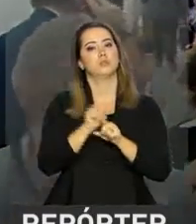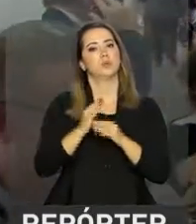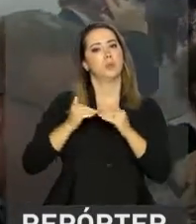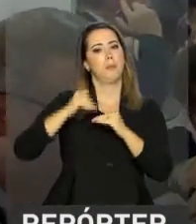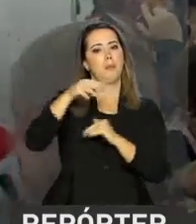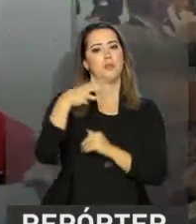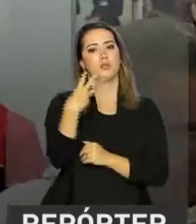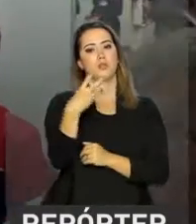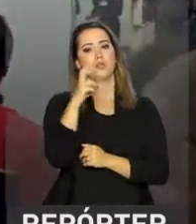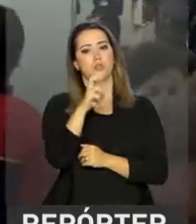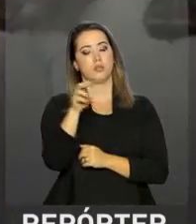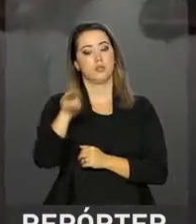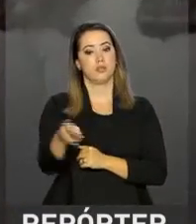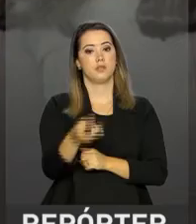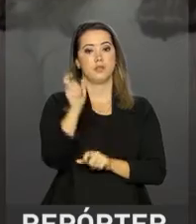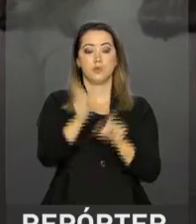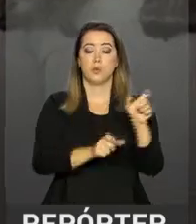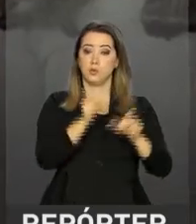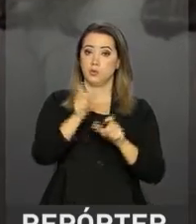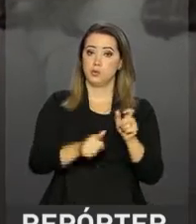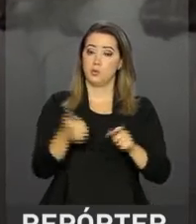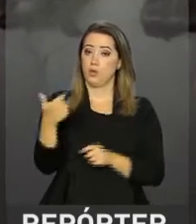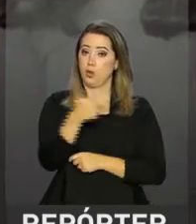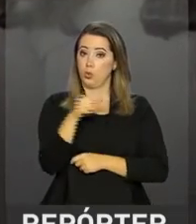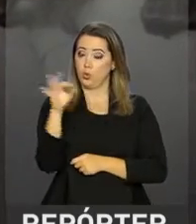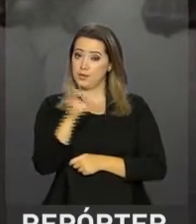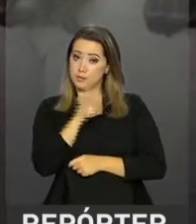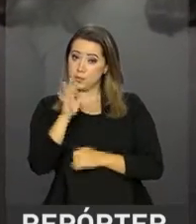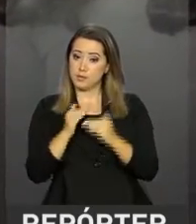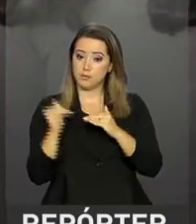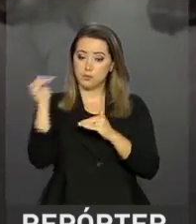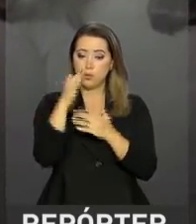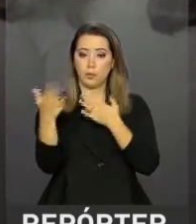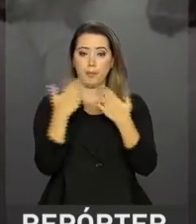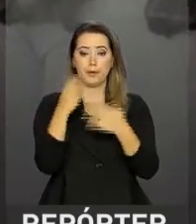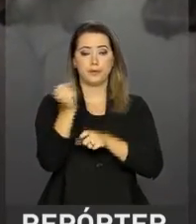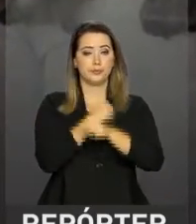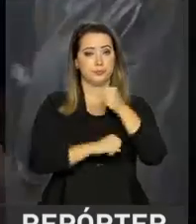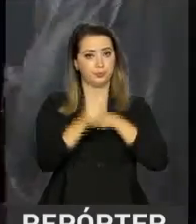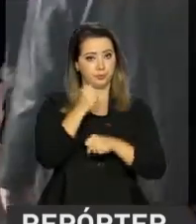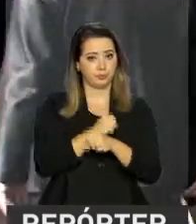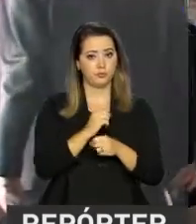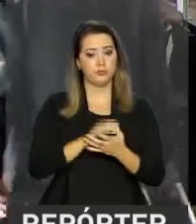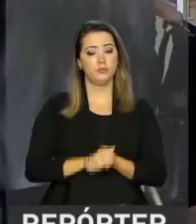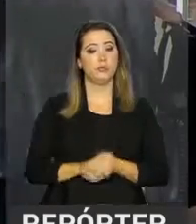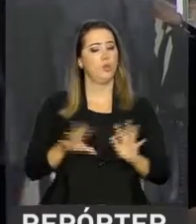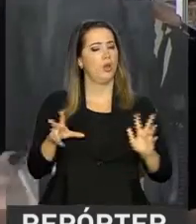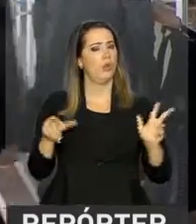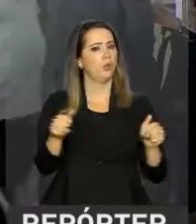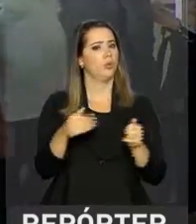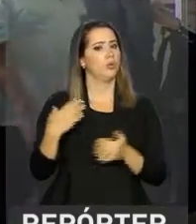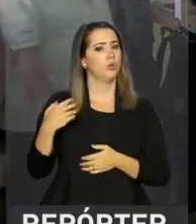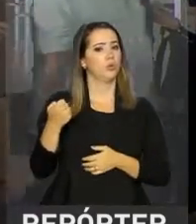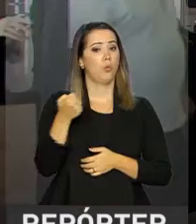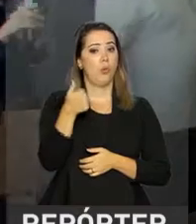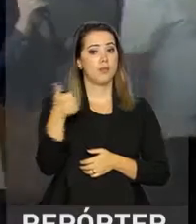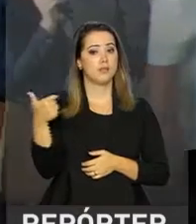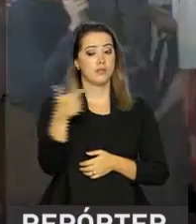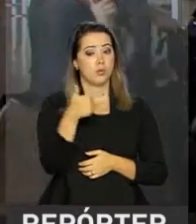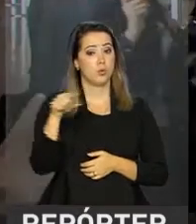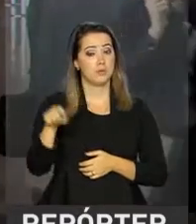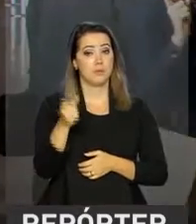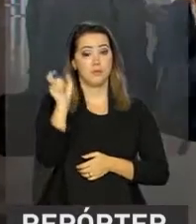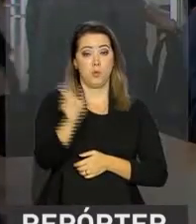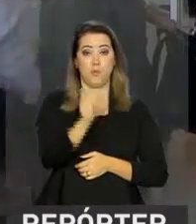35 milhões de passageiros 12% maior do que a alta temporada anterior ao todo quase 12 mil profissionais